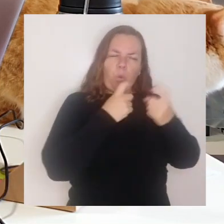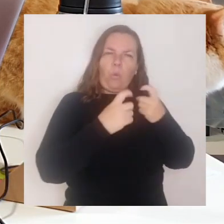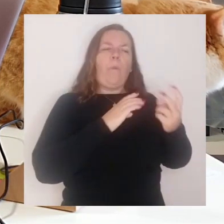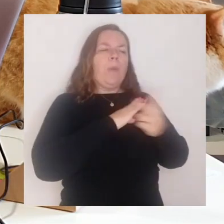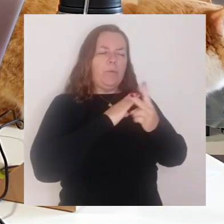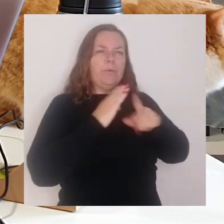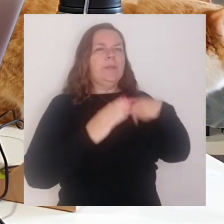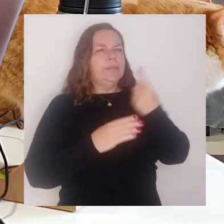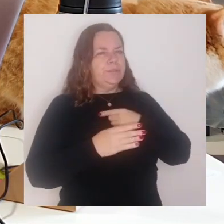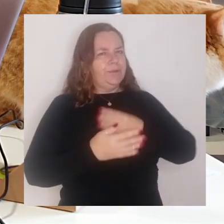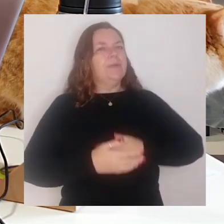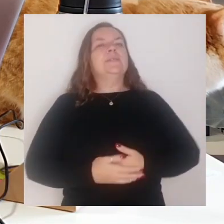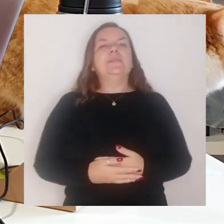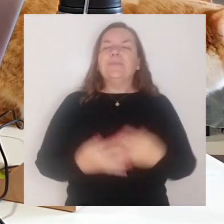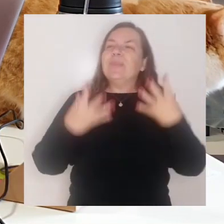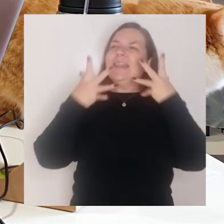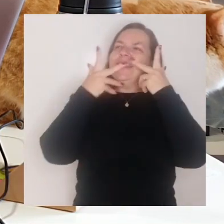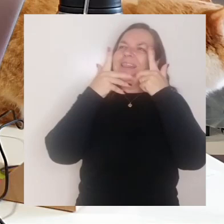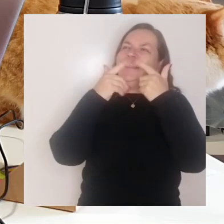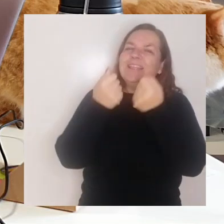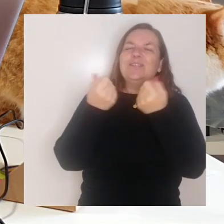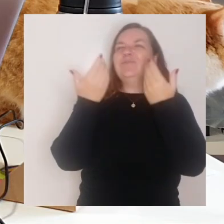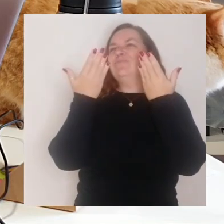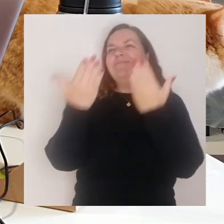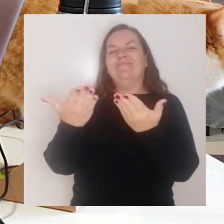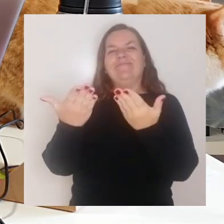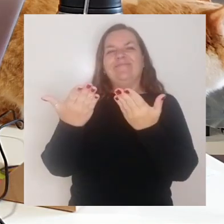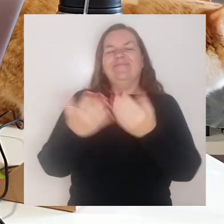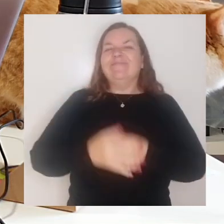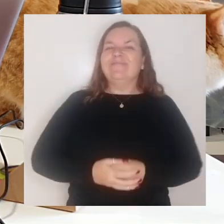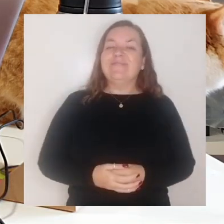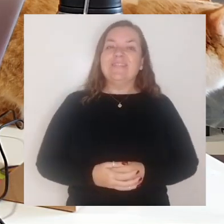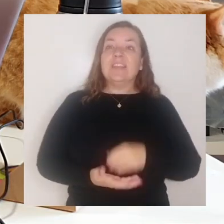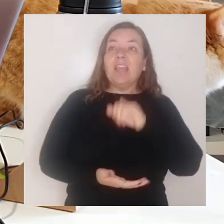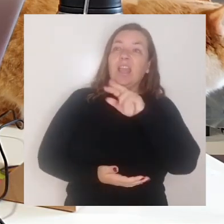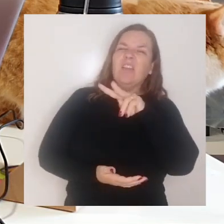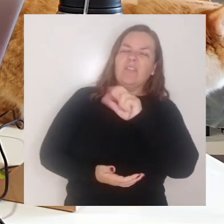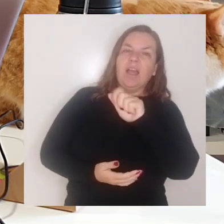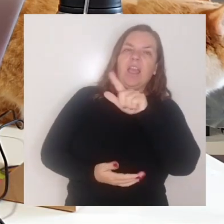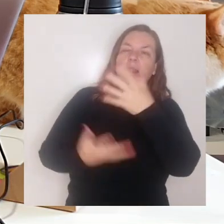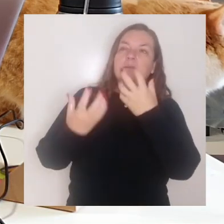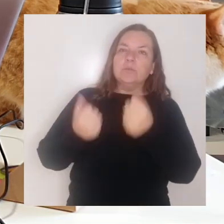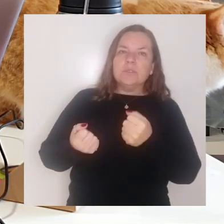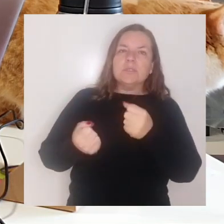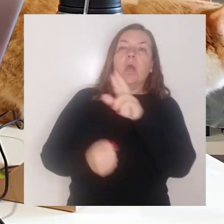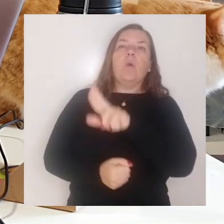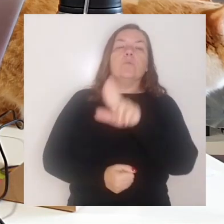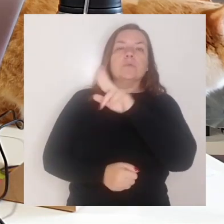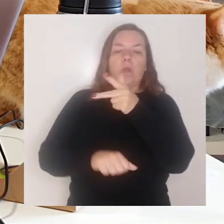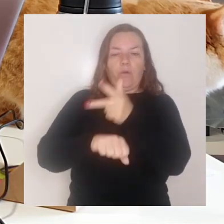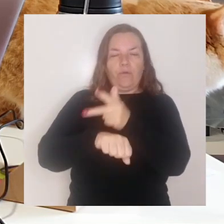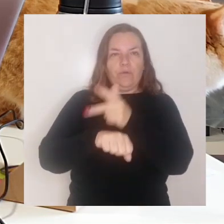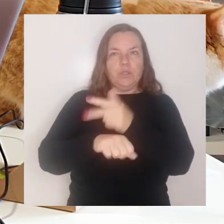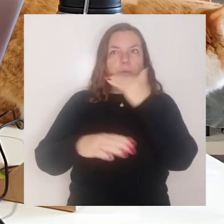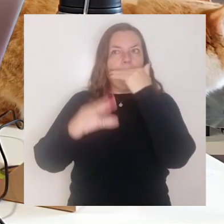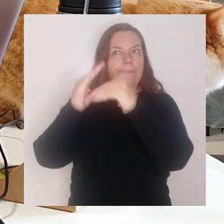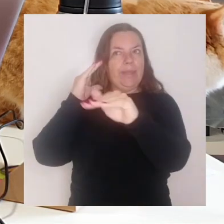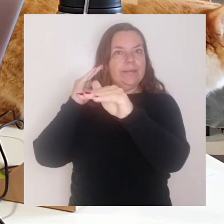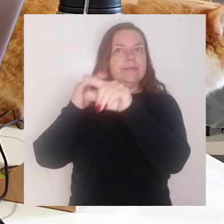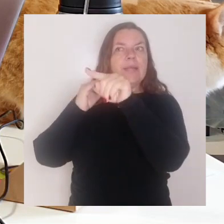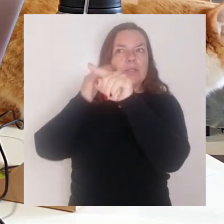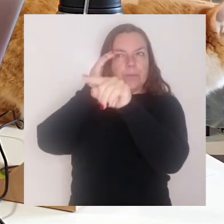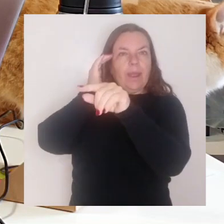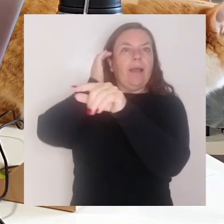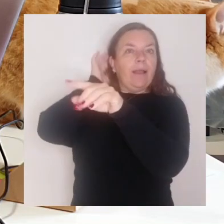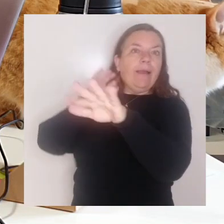e valoriza a nossa presença. Lindíssimos. E a Eva, ou Iva, não sei como fala, autorizou o uso do vídeo, mandei mensagem pra